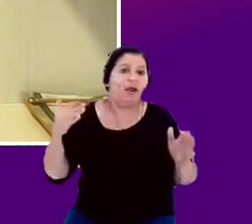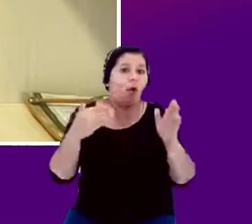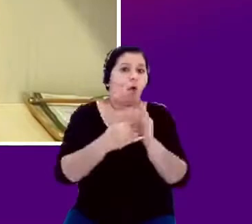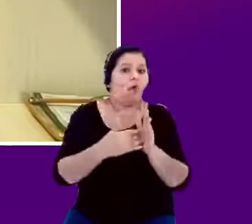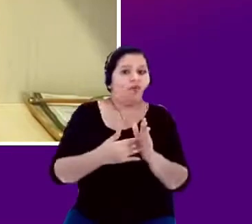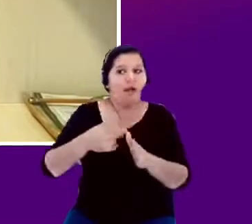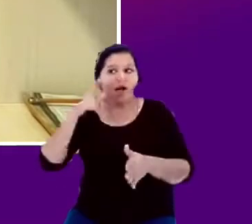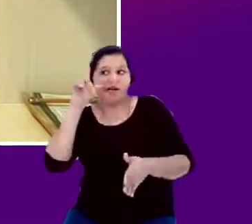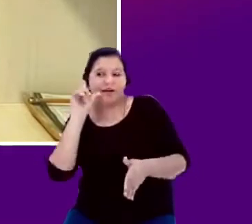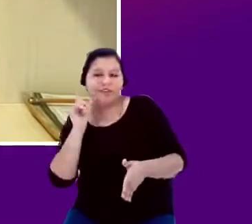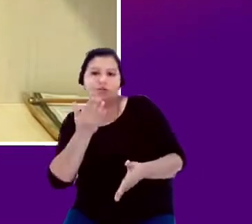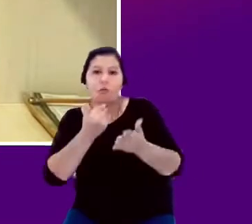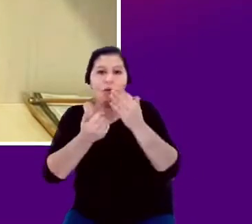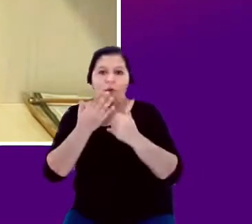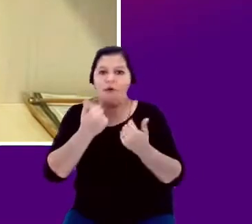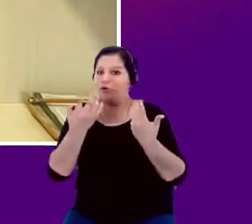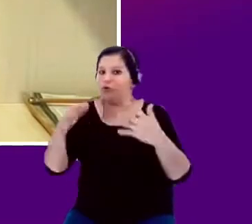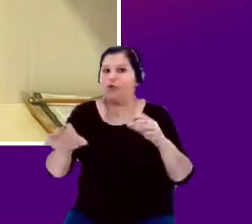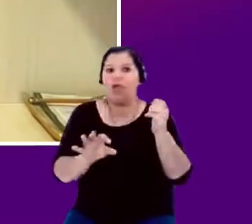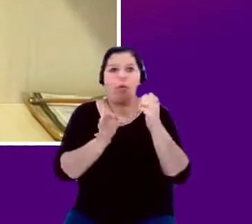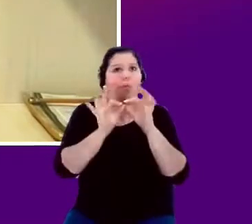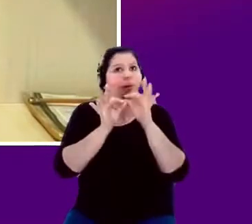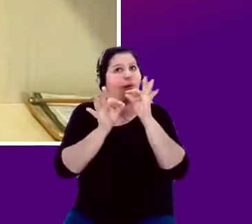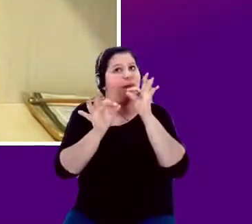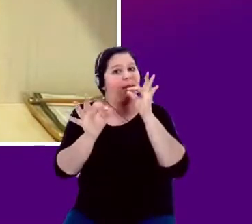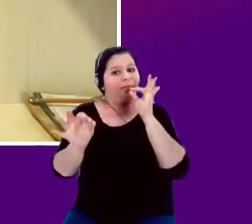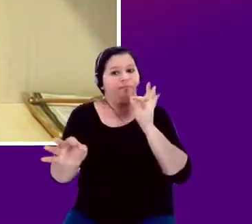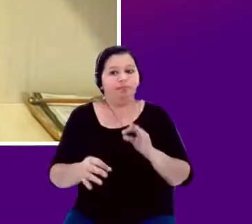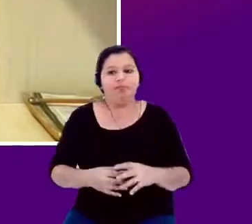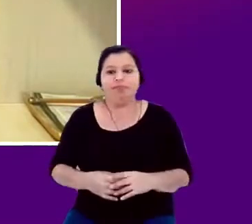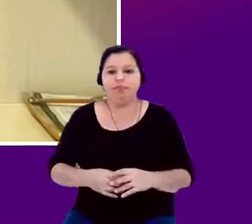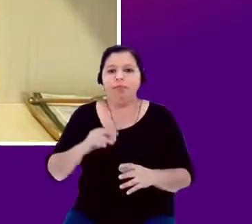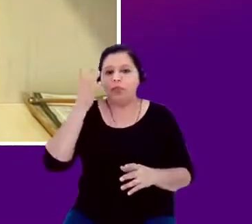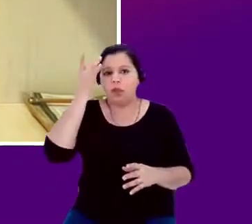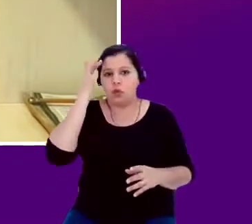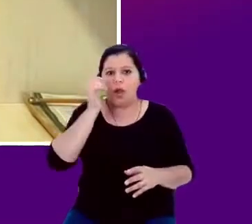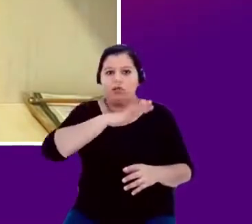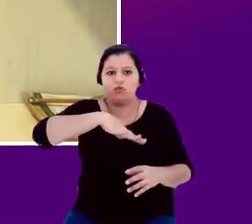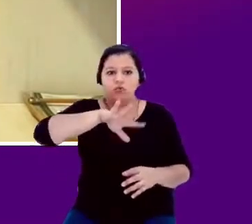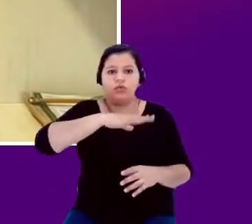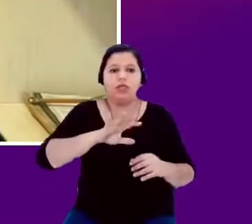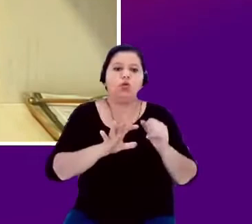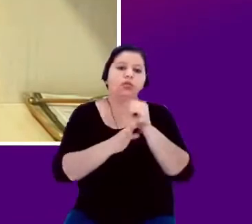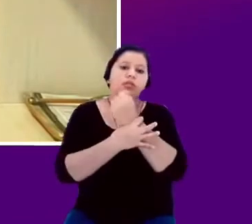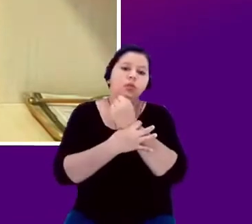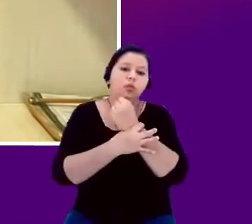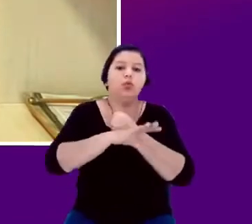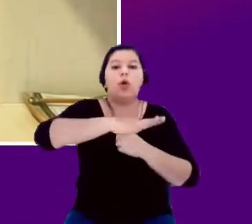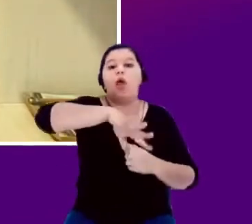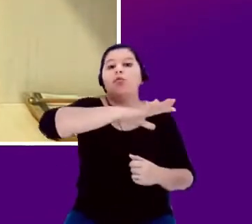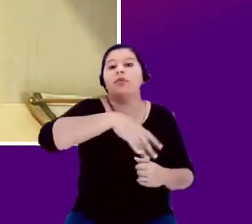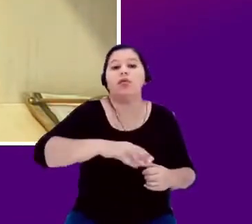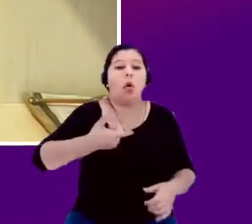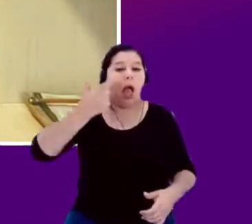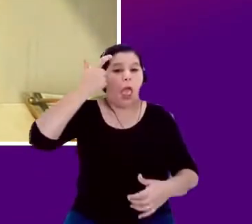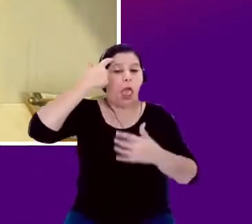também não quero tomar muito tempo, né? Eu acho que o setor de seguros é talvez um dos campos mais complexos de aplicação da